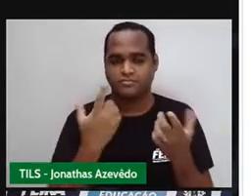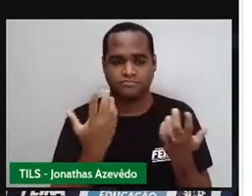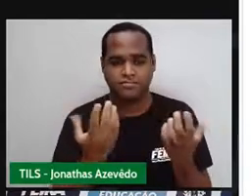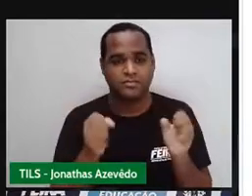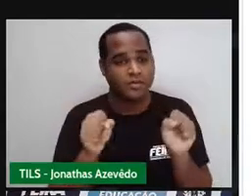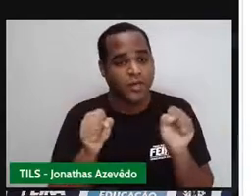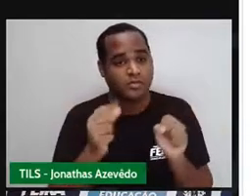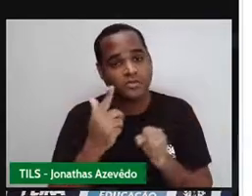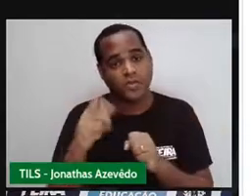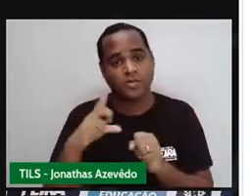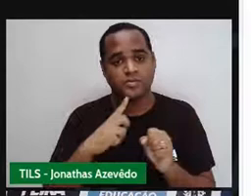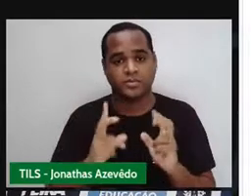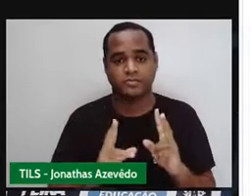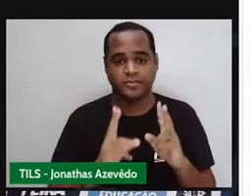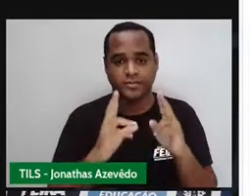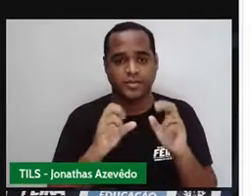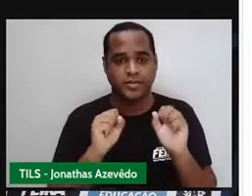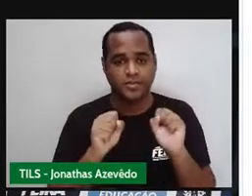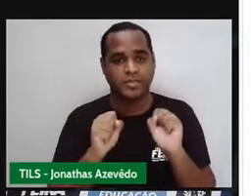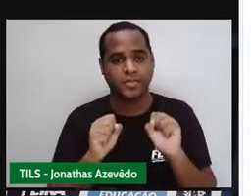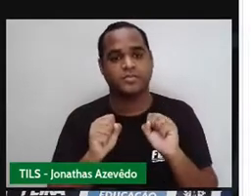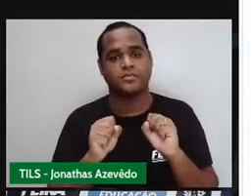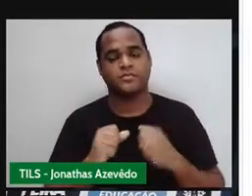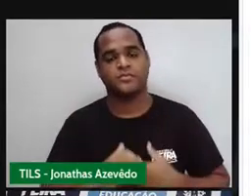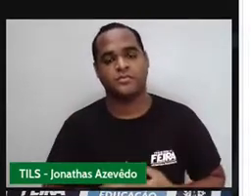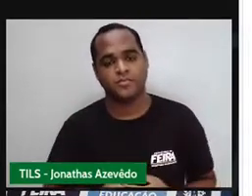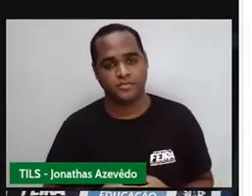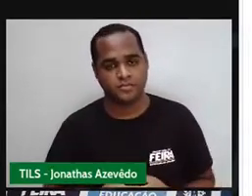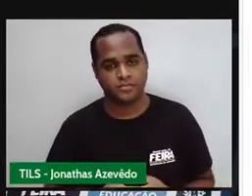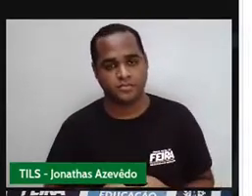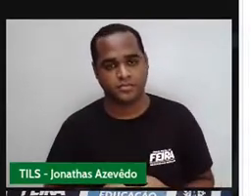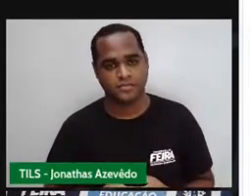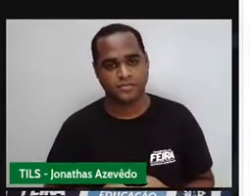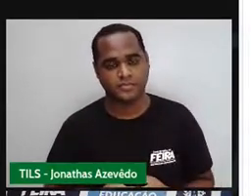uma outra forma é a gente divide assim ó